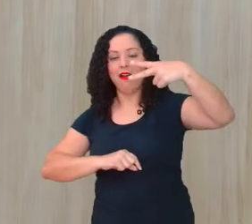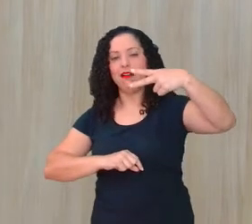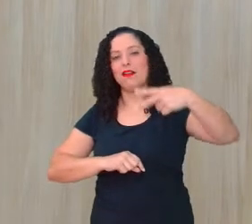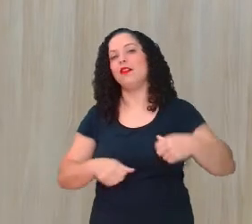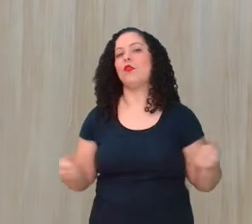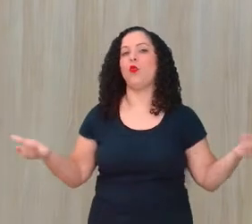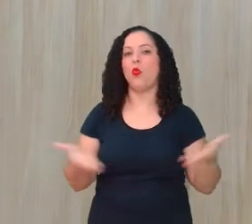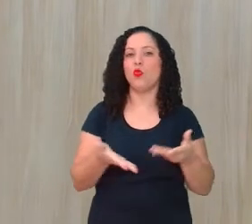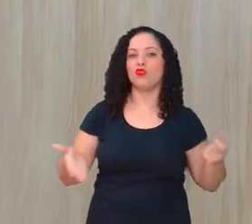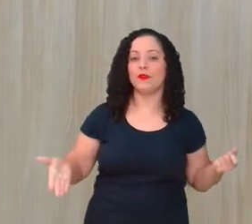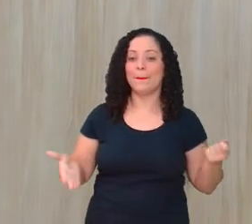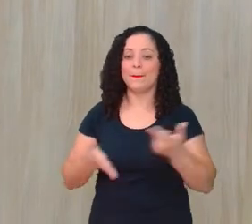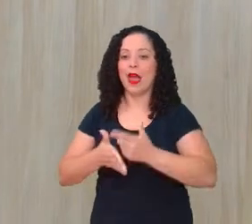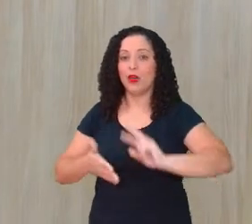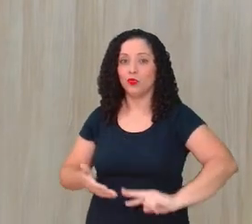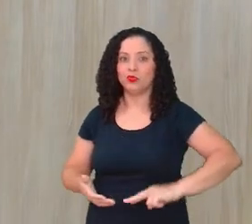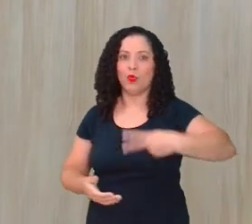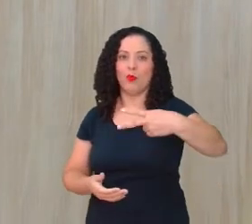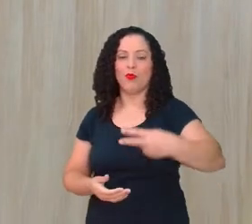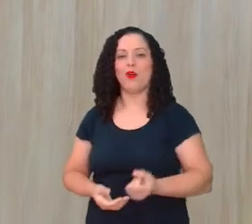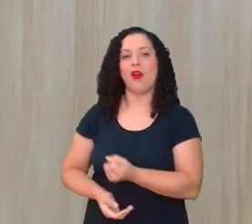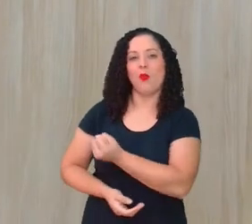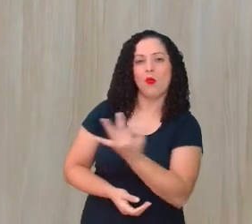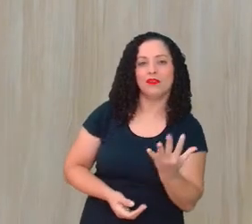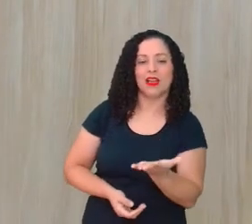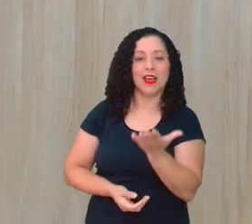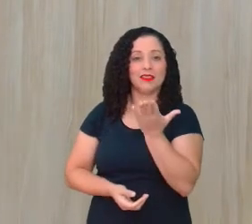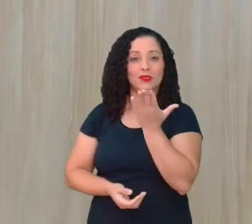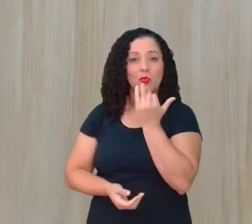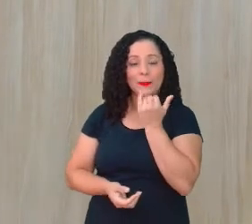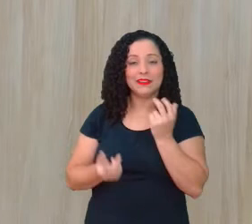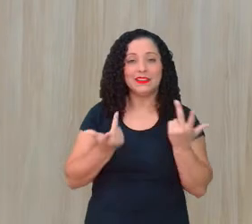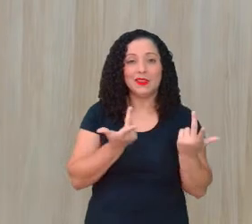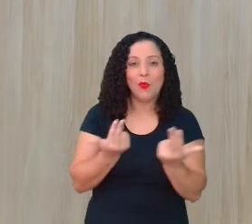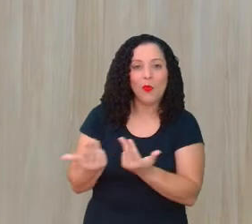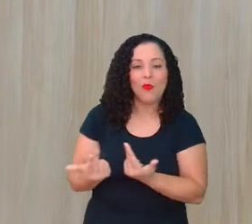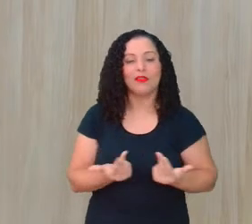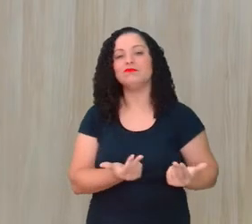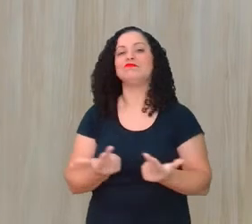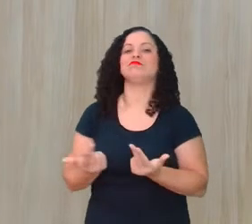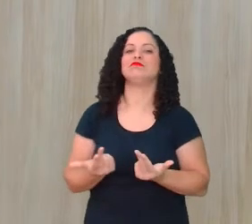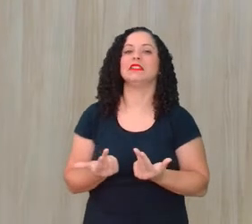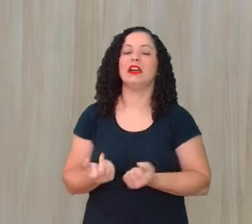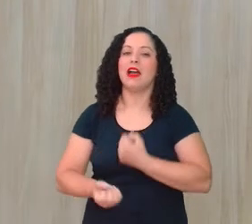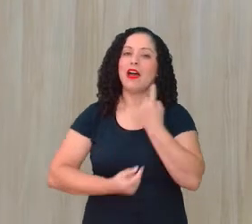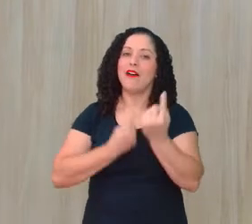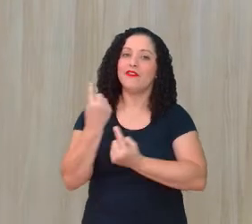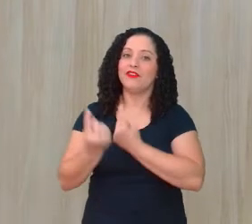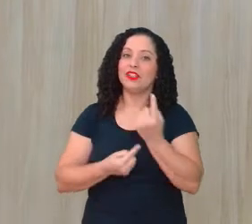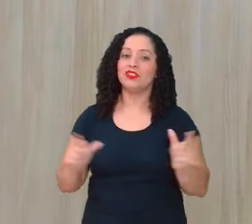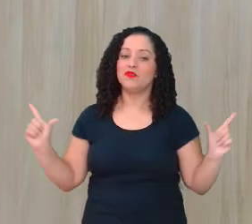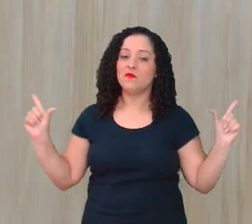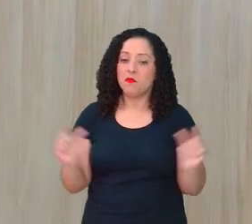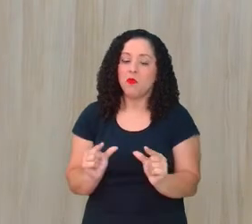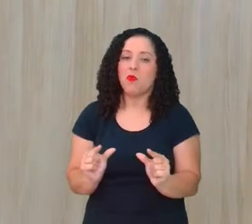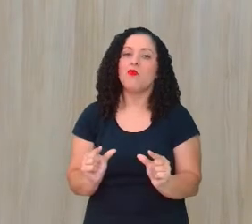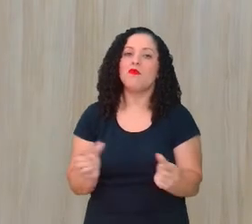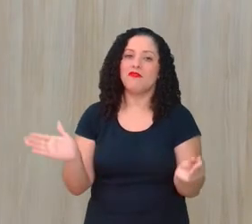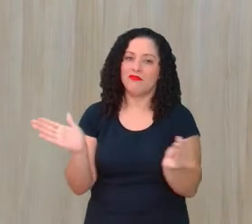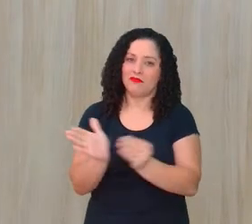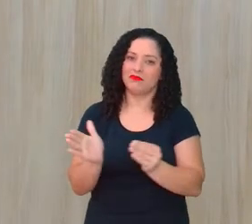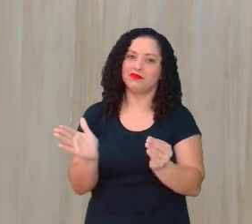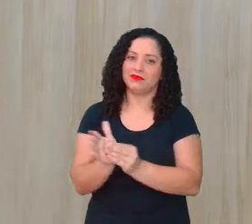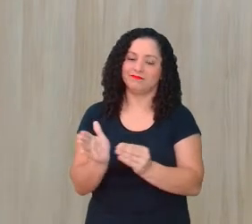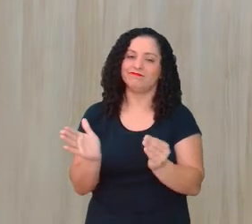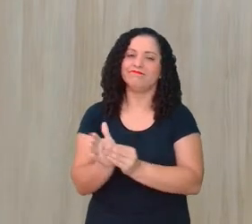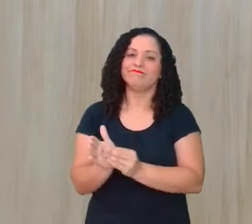paga o dobro para comprar a mesma quantidade de produtos e às vezes ainda não compra tudo que ela